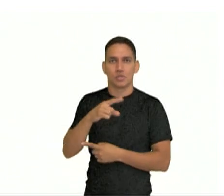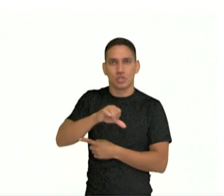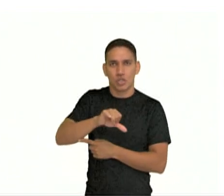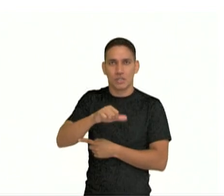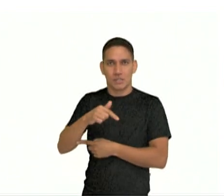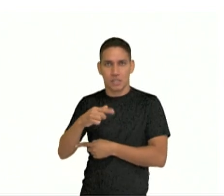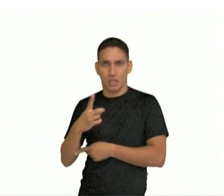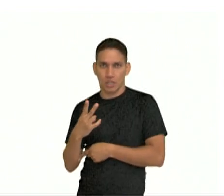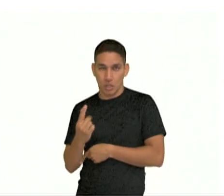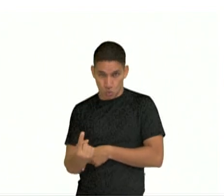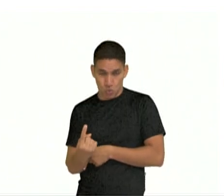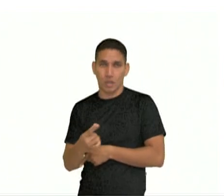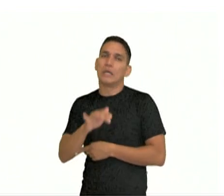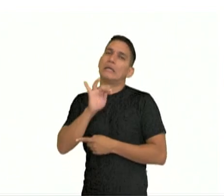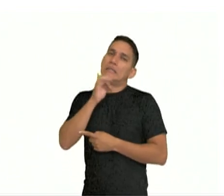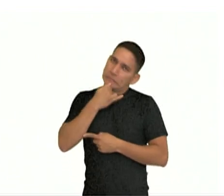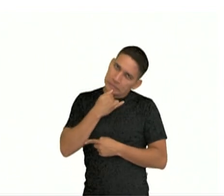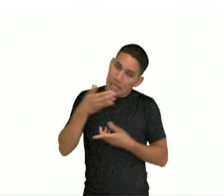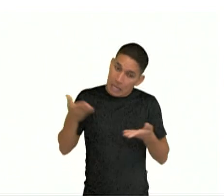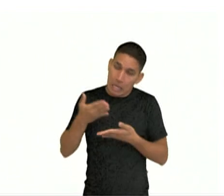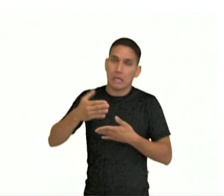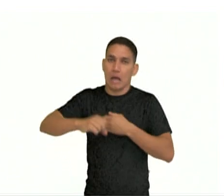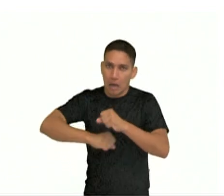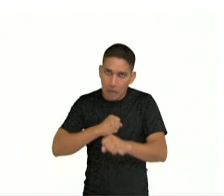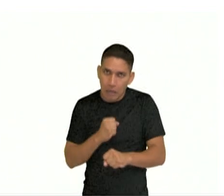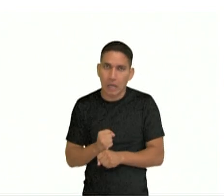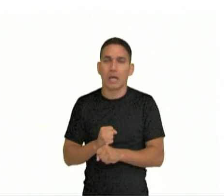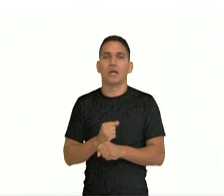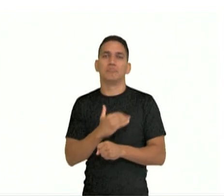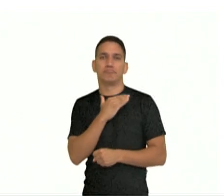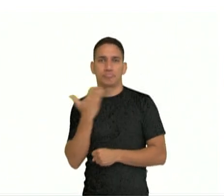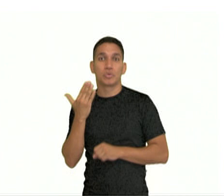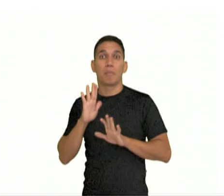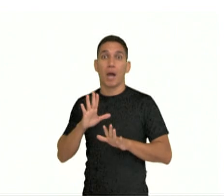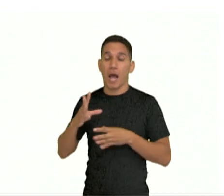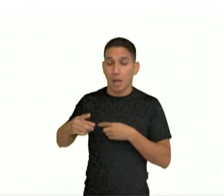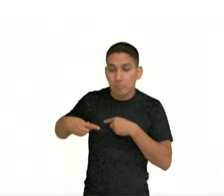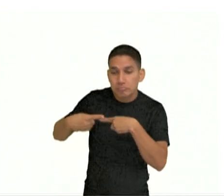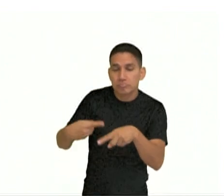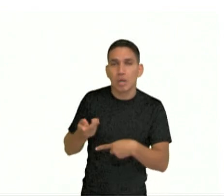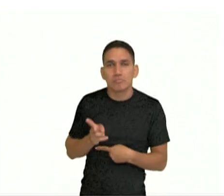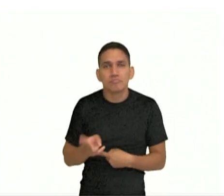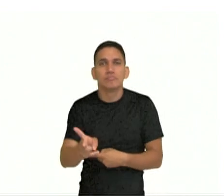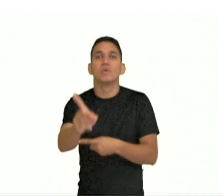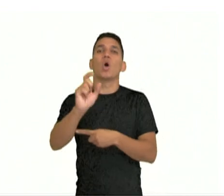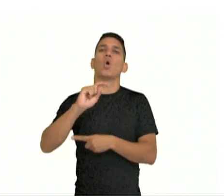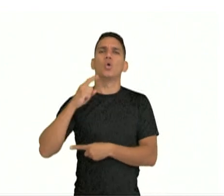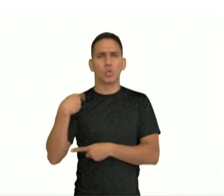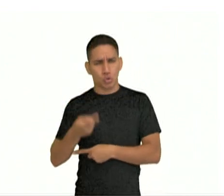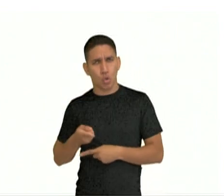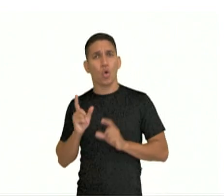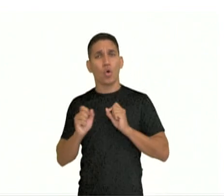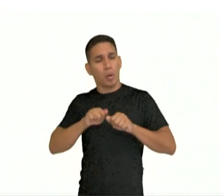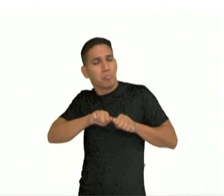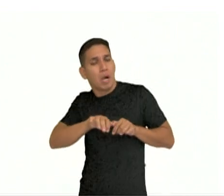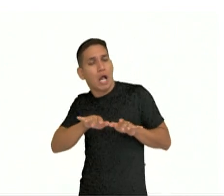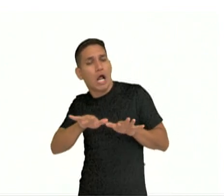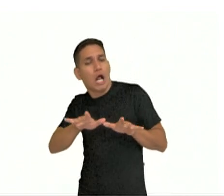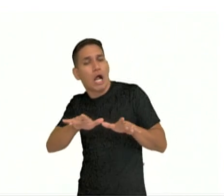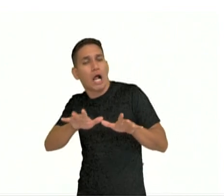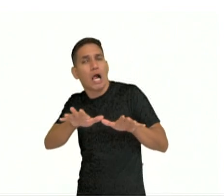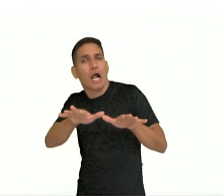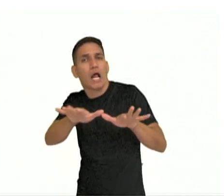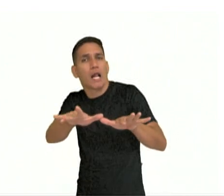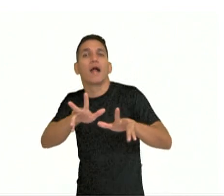infelizmente no entanto deixou um legado artístico para gente que com certeza vai se estender